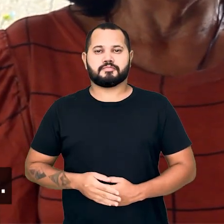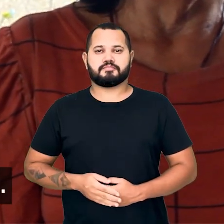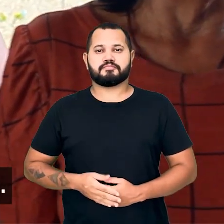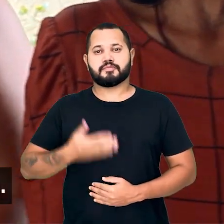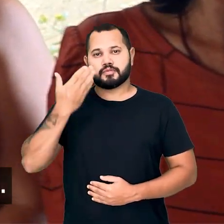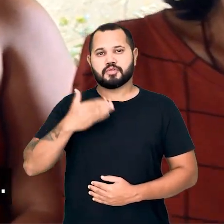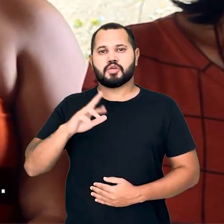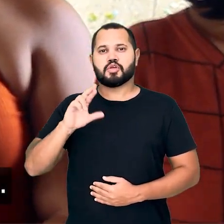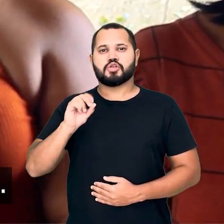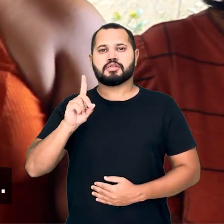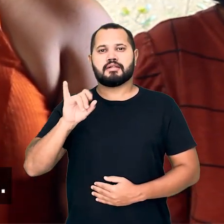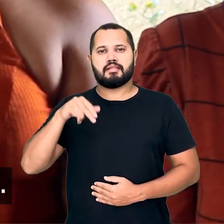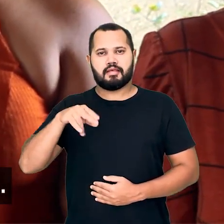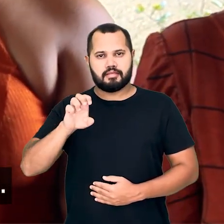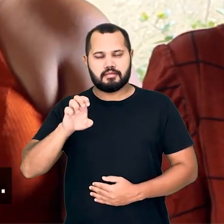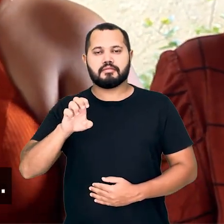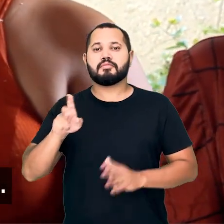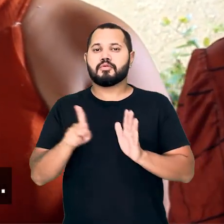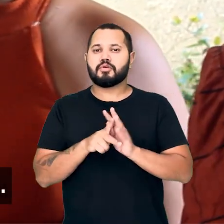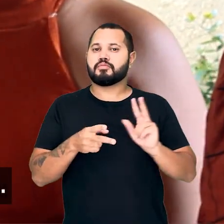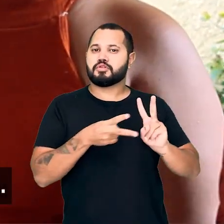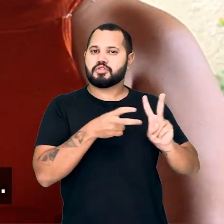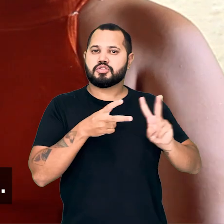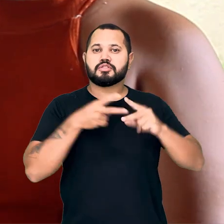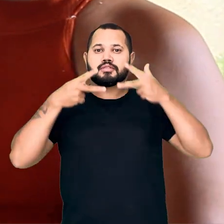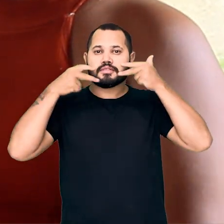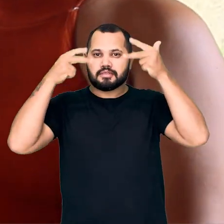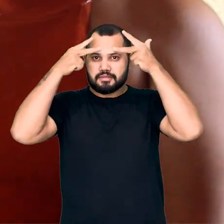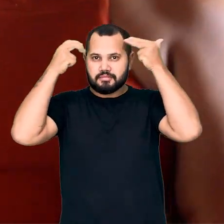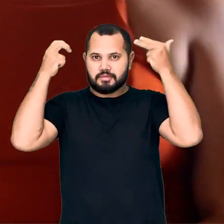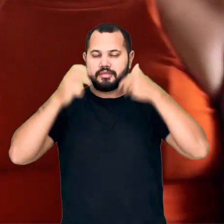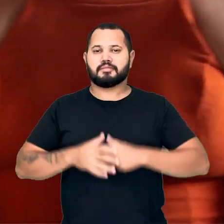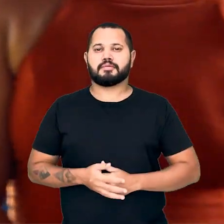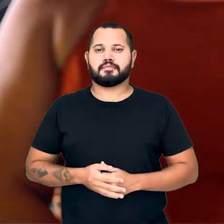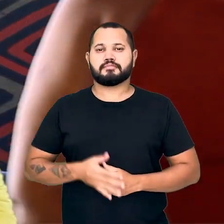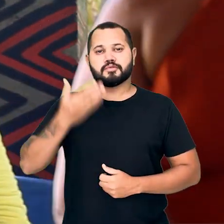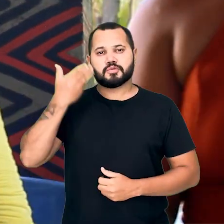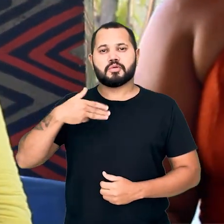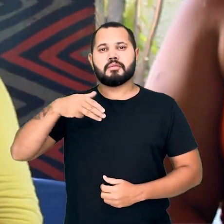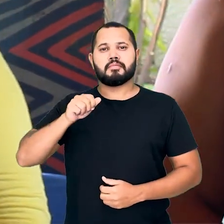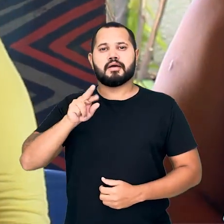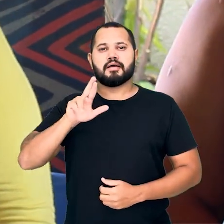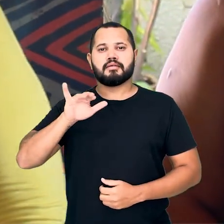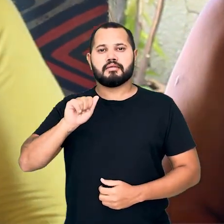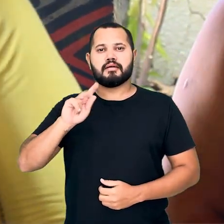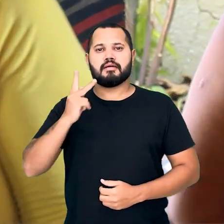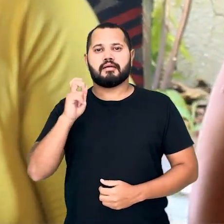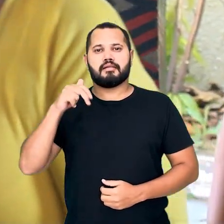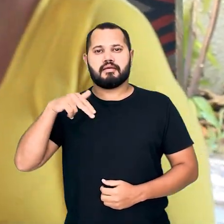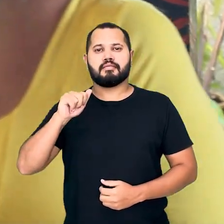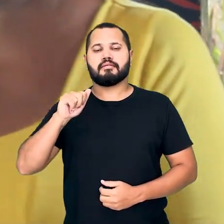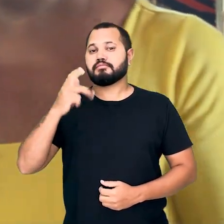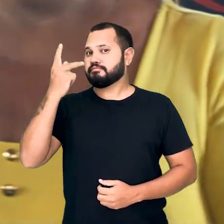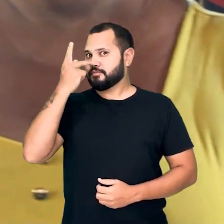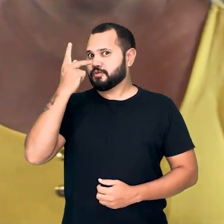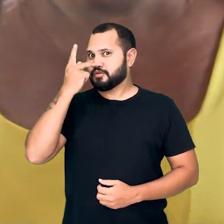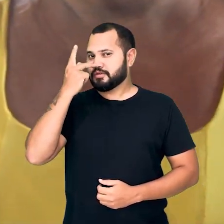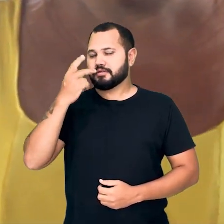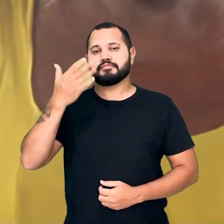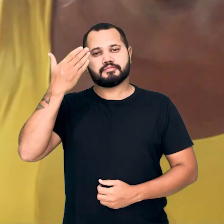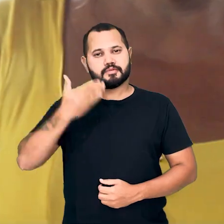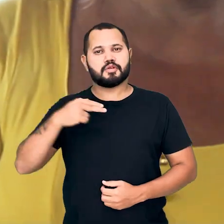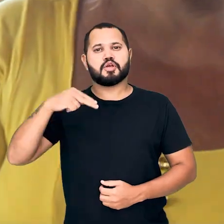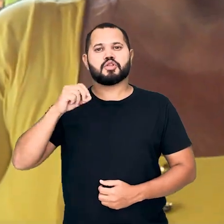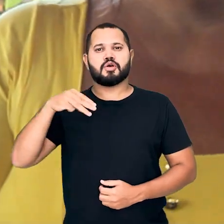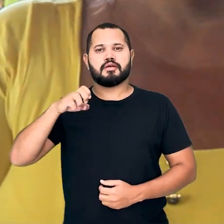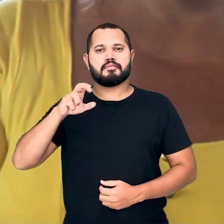Rosilene, sou do povo Água de Tinhecambé. Eu me chamo Maria Helena, eu sou tucana. Eu sou